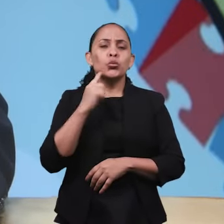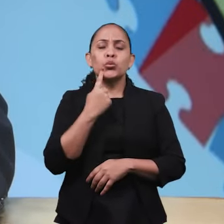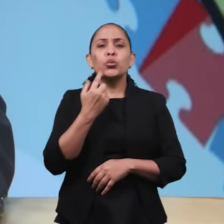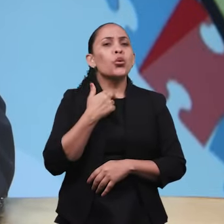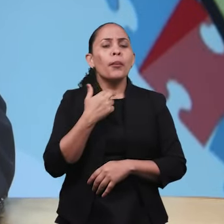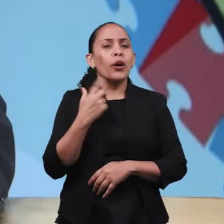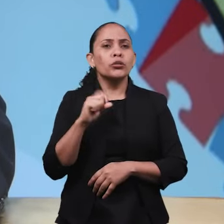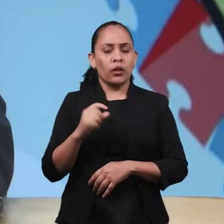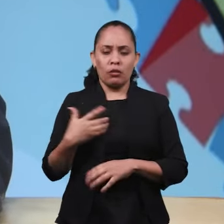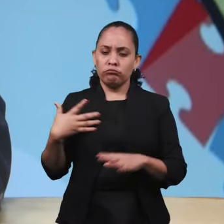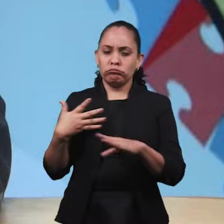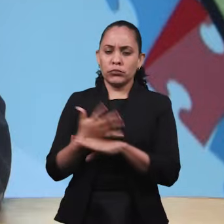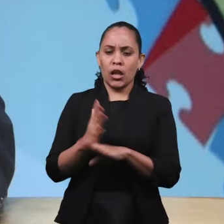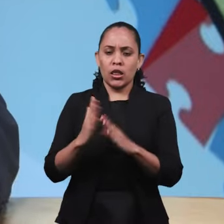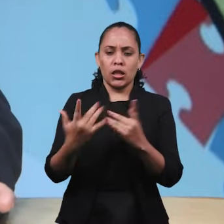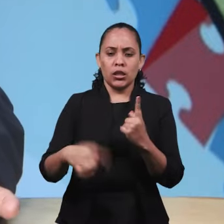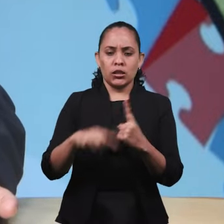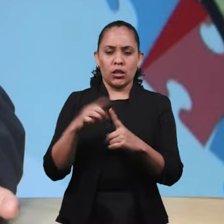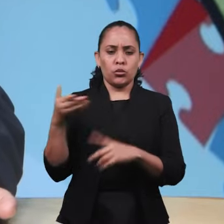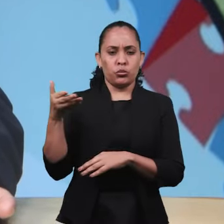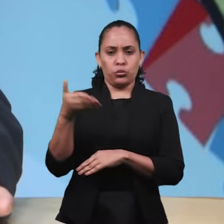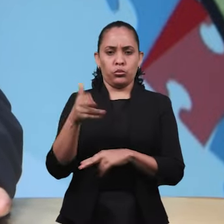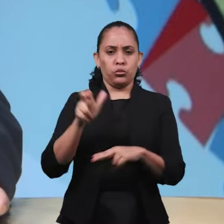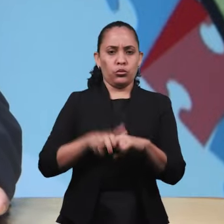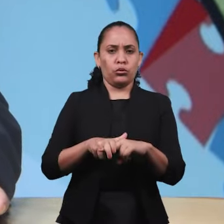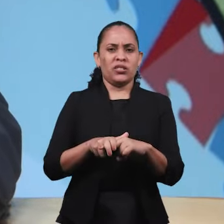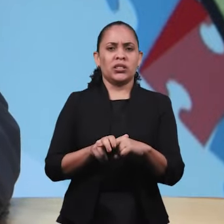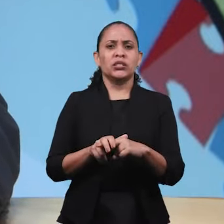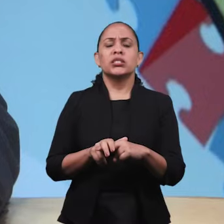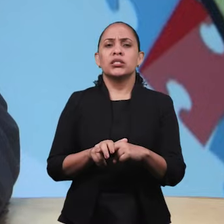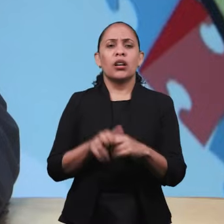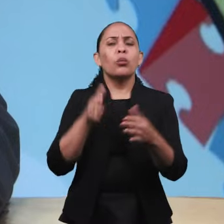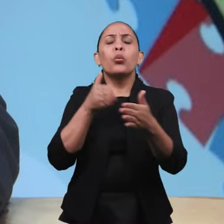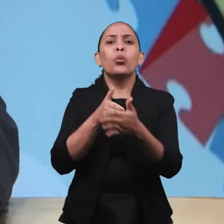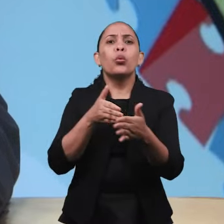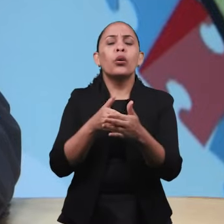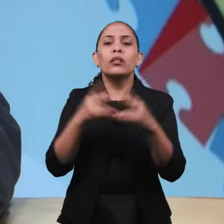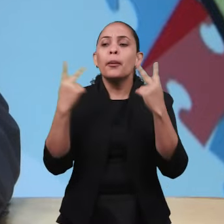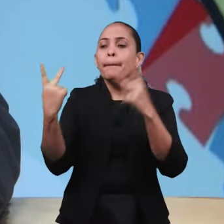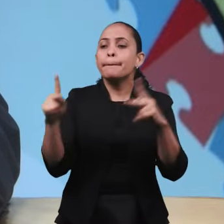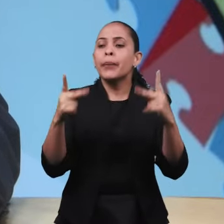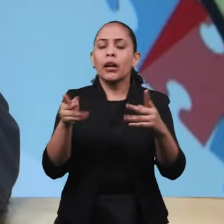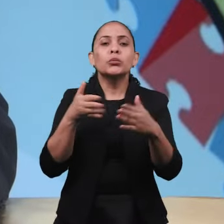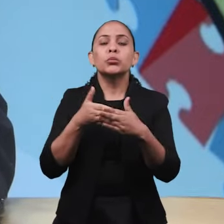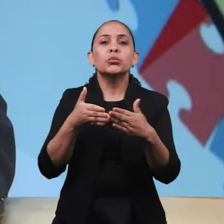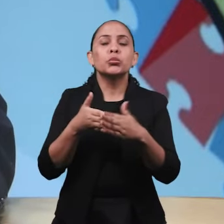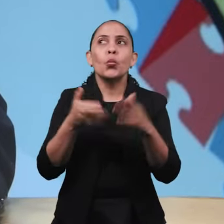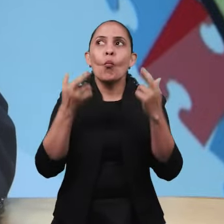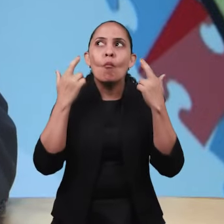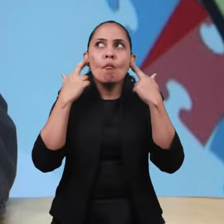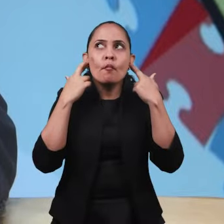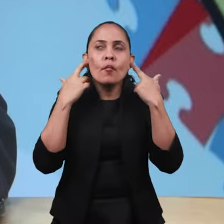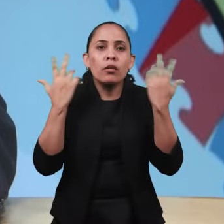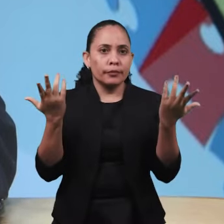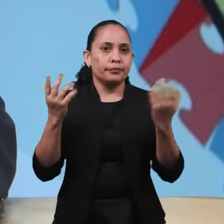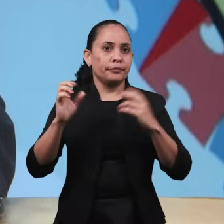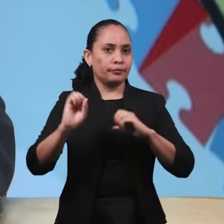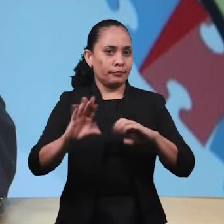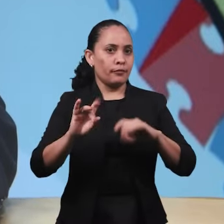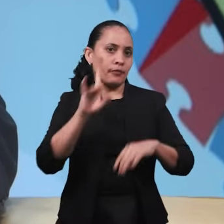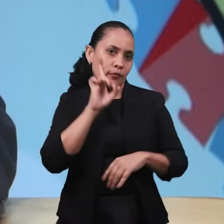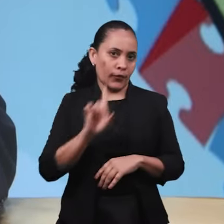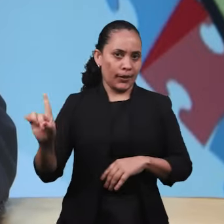igreja e nunca ele ter o acesso ao que está sendo pregado, ao ensino do Senhor. Então, justamente por isso, a igreja